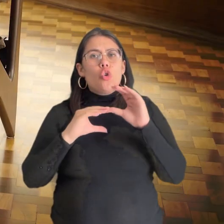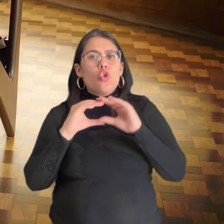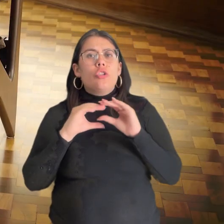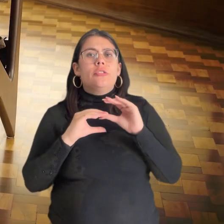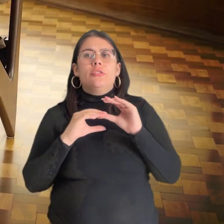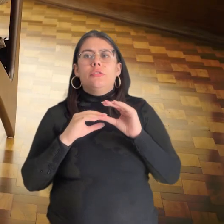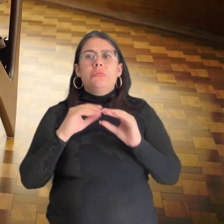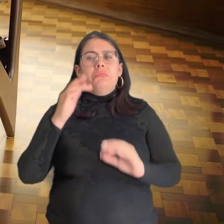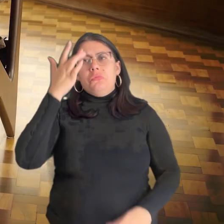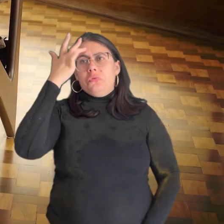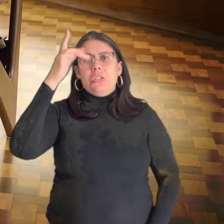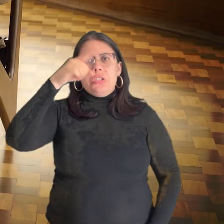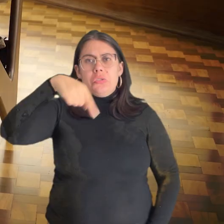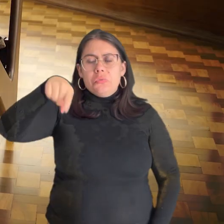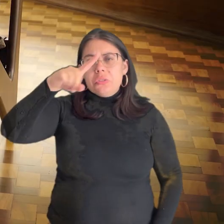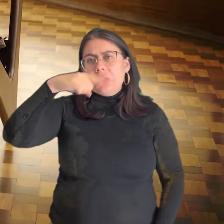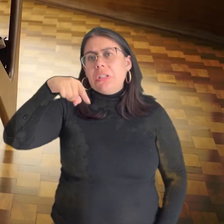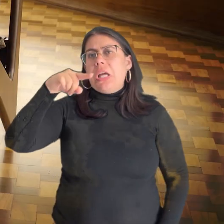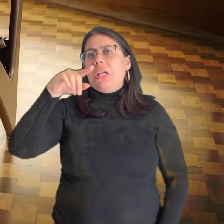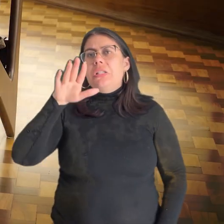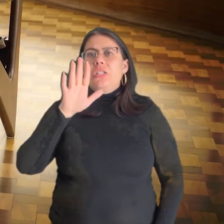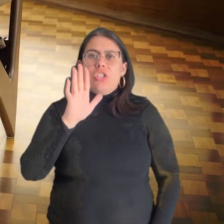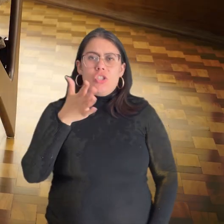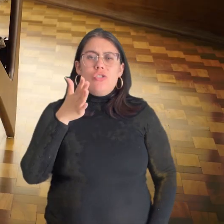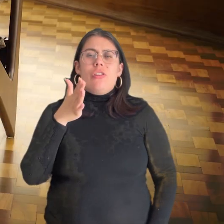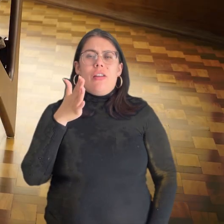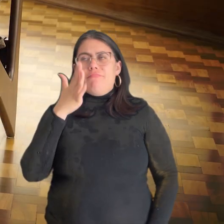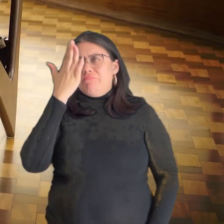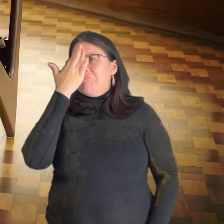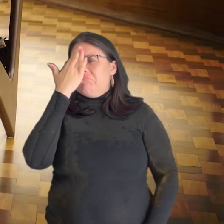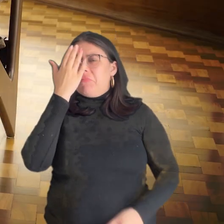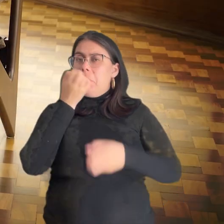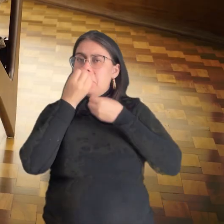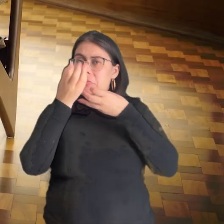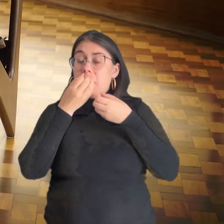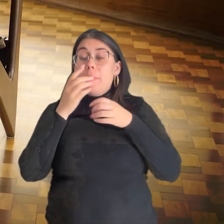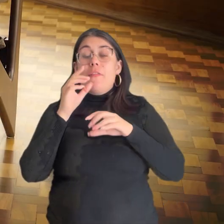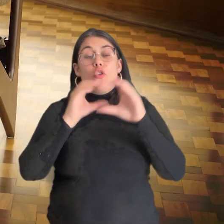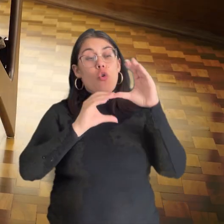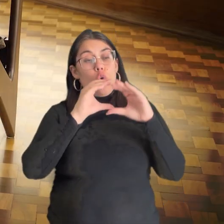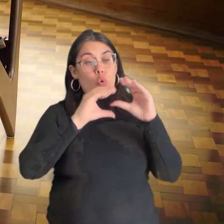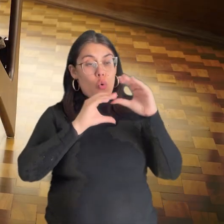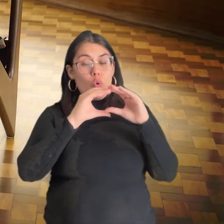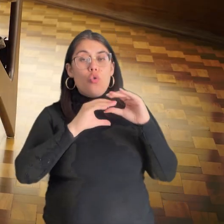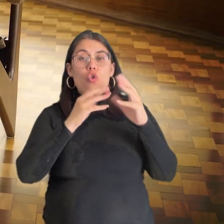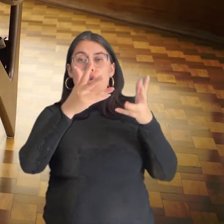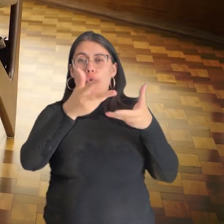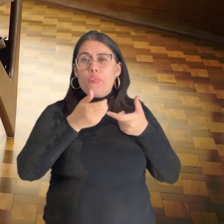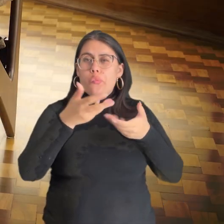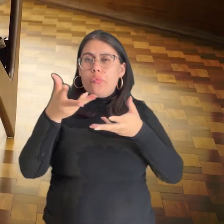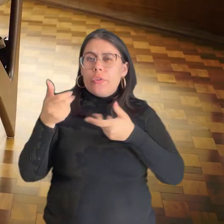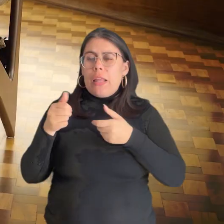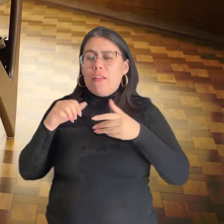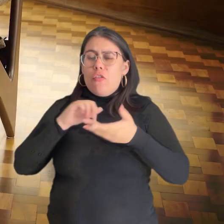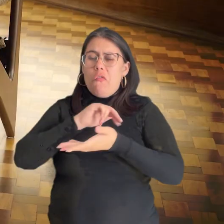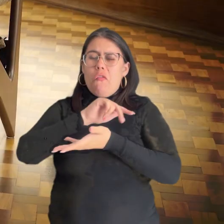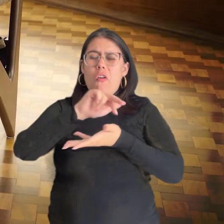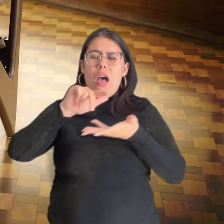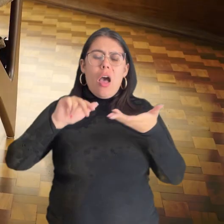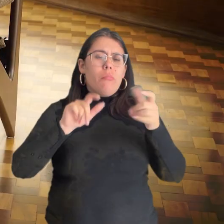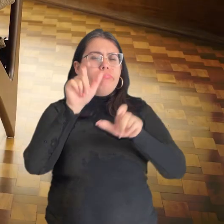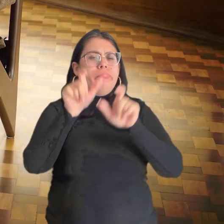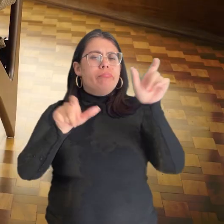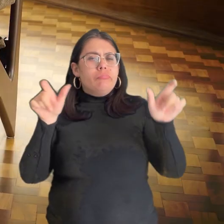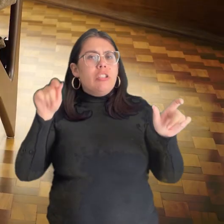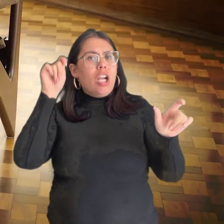concurso. Não sei se alguém já relatou isso a você, mas foi feito um concurso, foram convidados vários